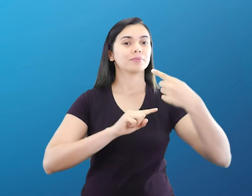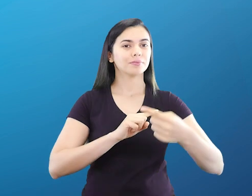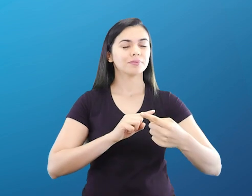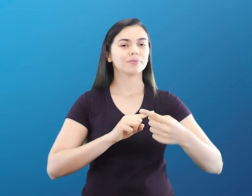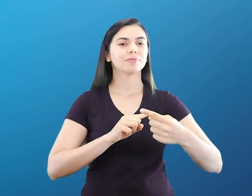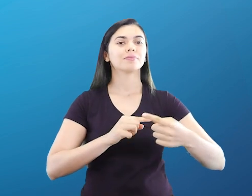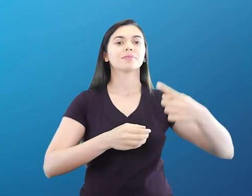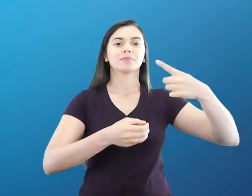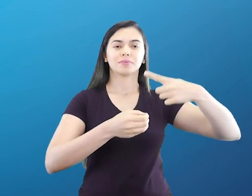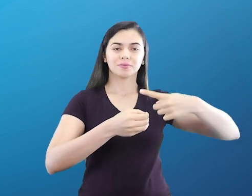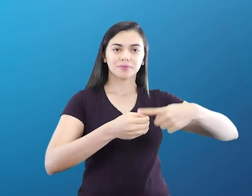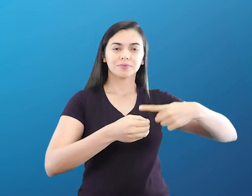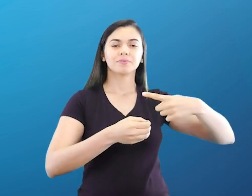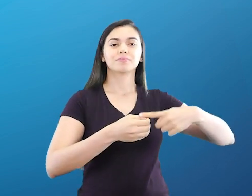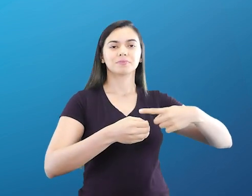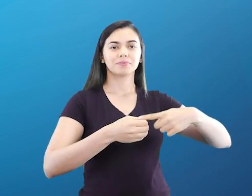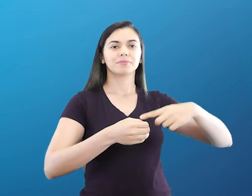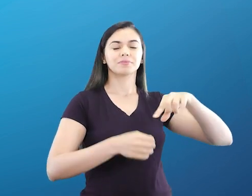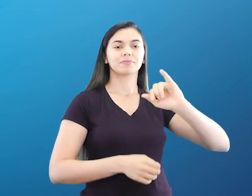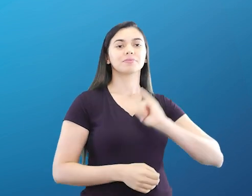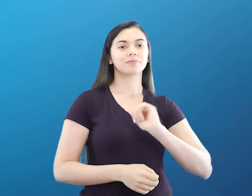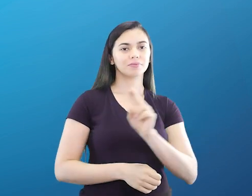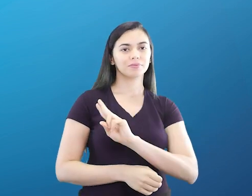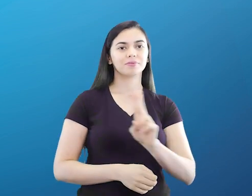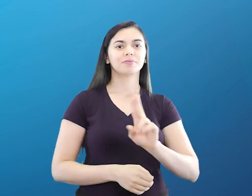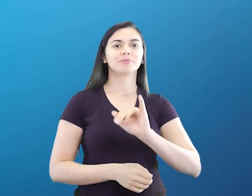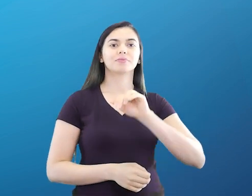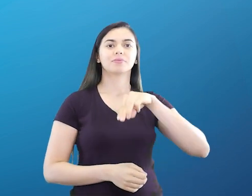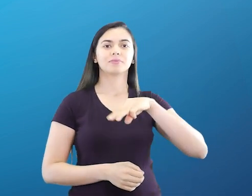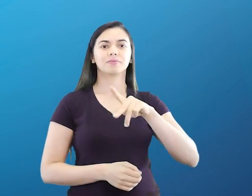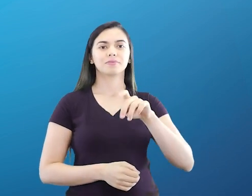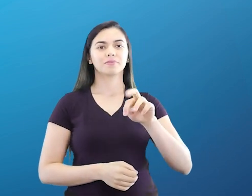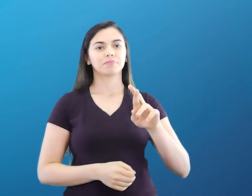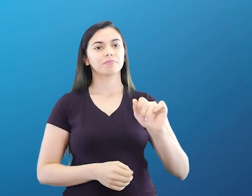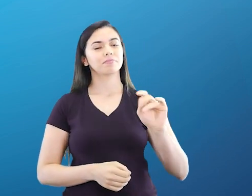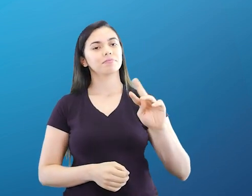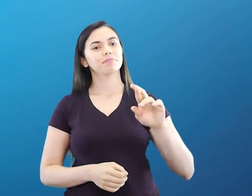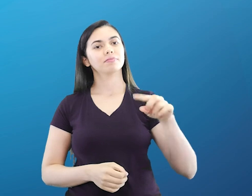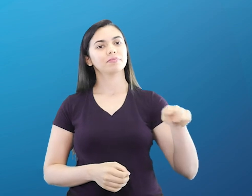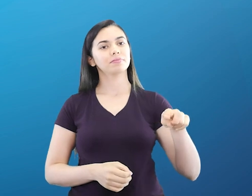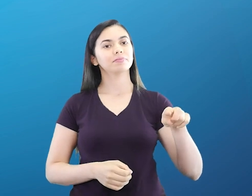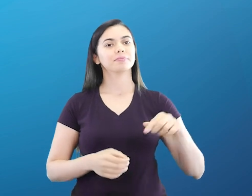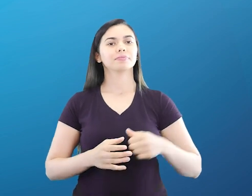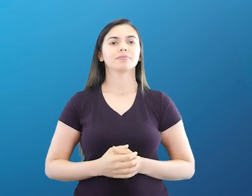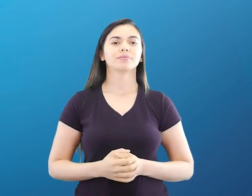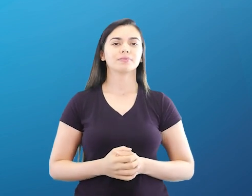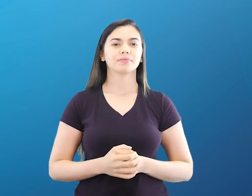cidade de fato foi batizada com o nome de Imperatriz.